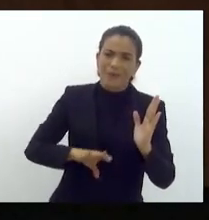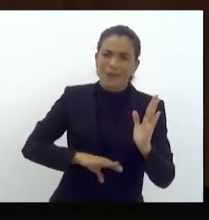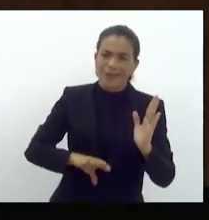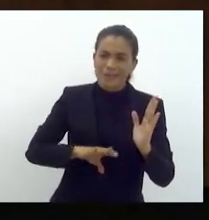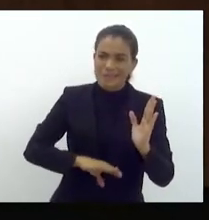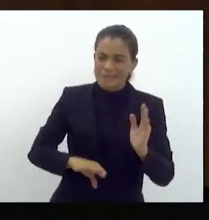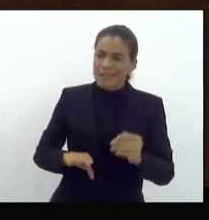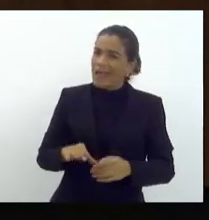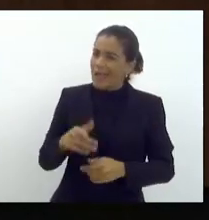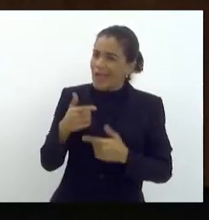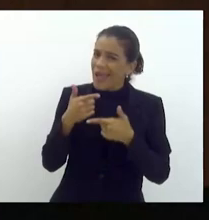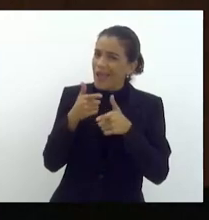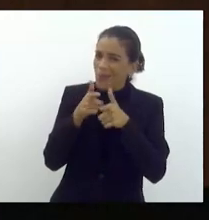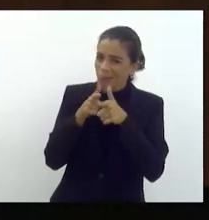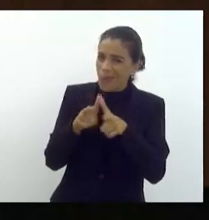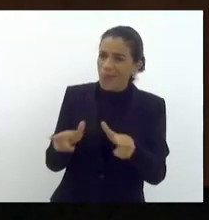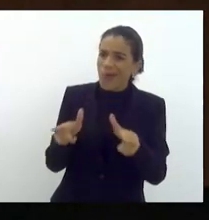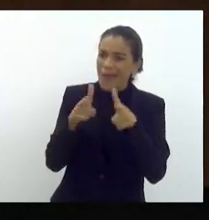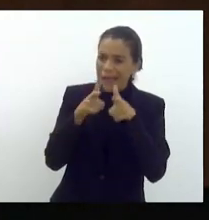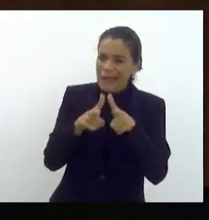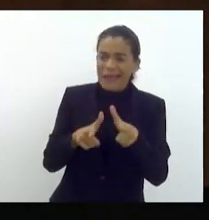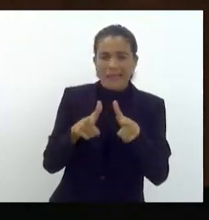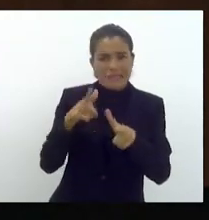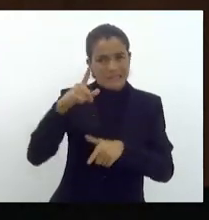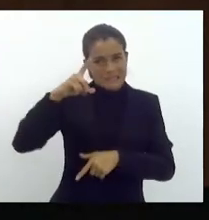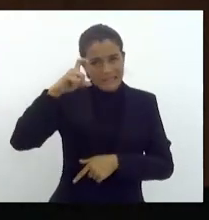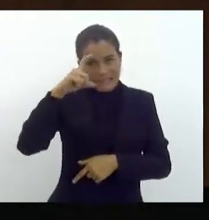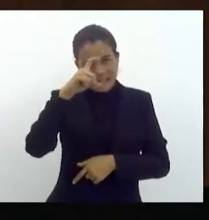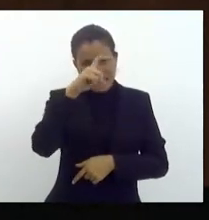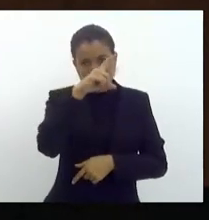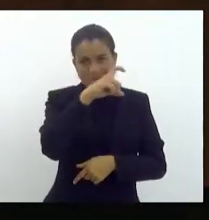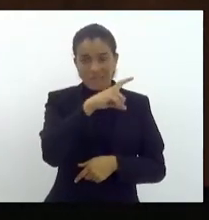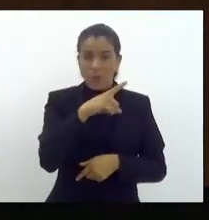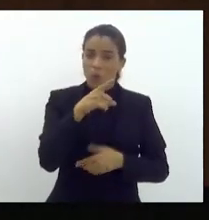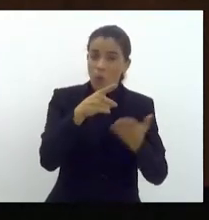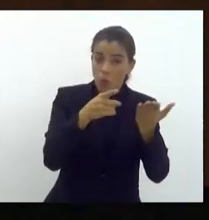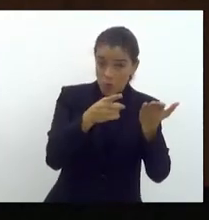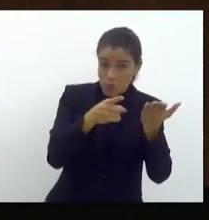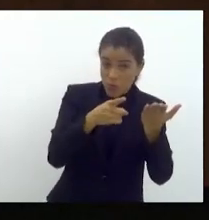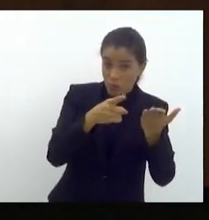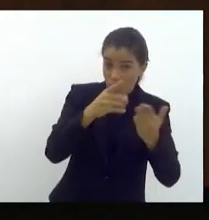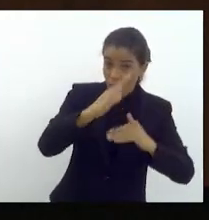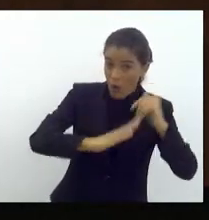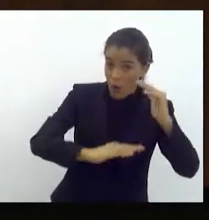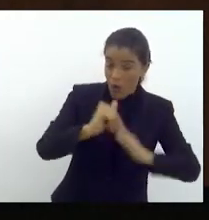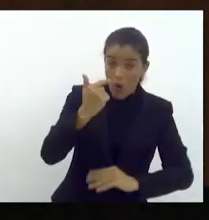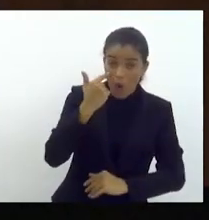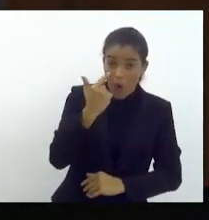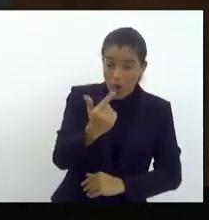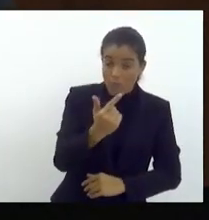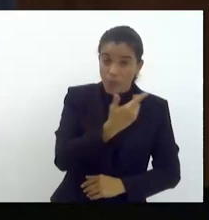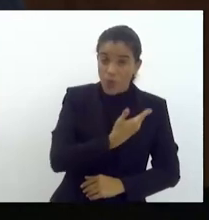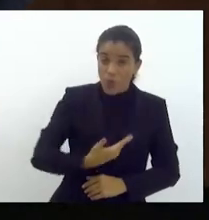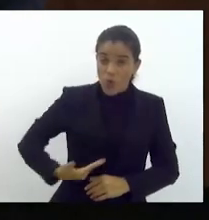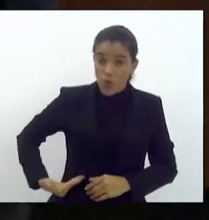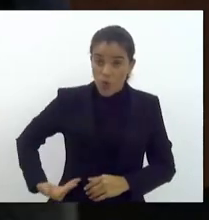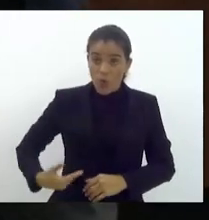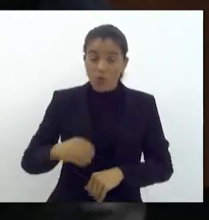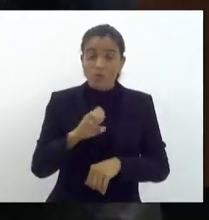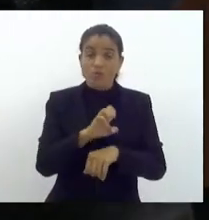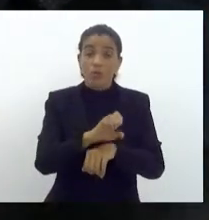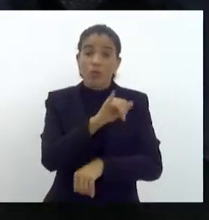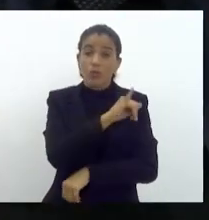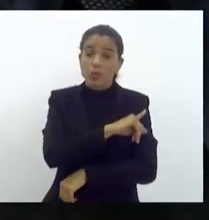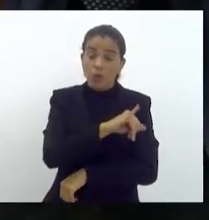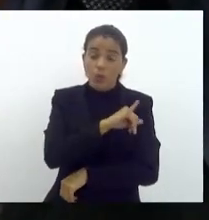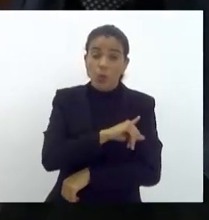é uma língua difícil porque o Senhor é um técnico Olha só o Governo do Estado do